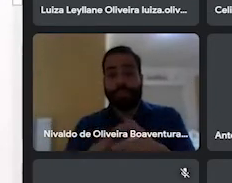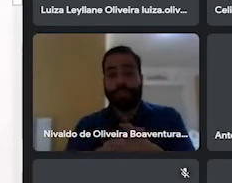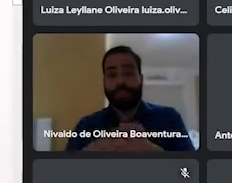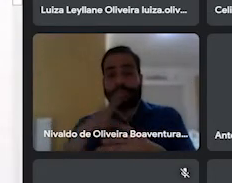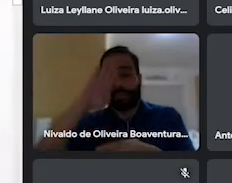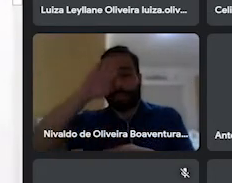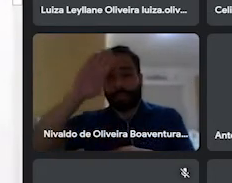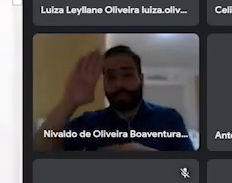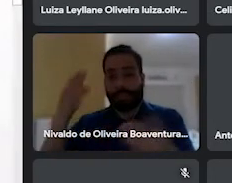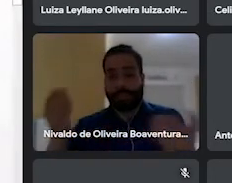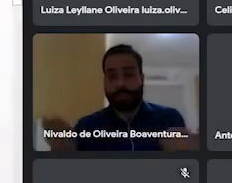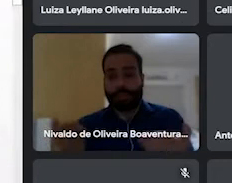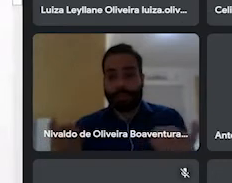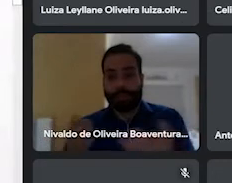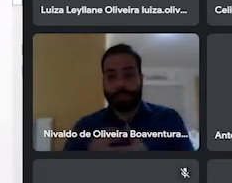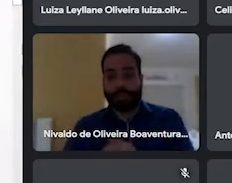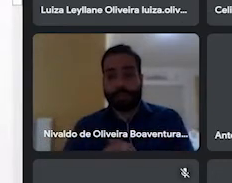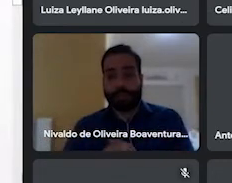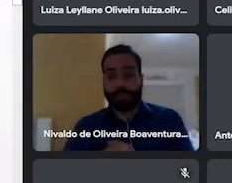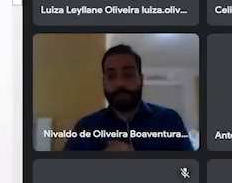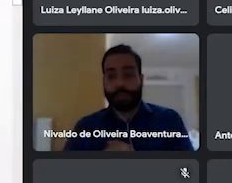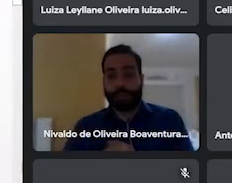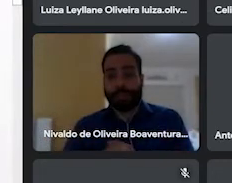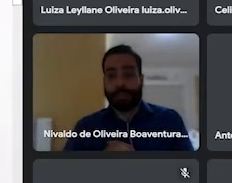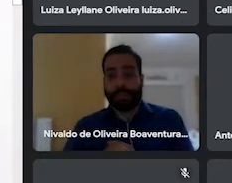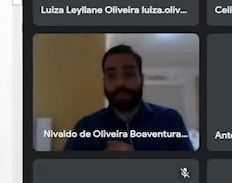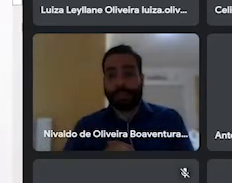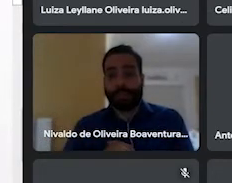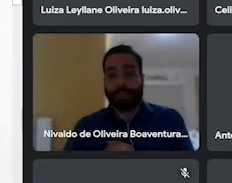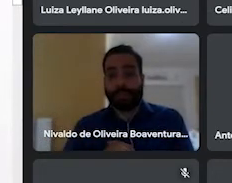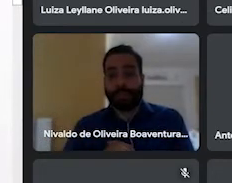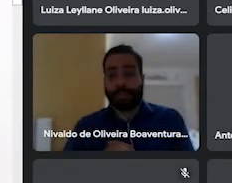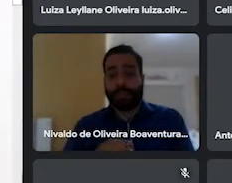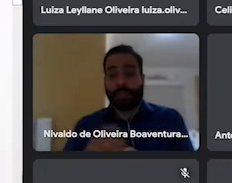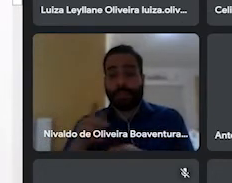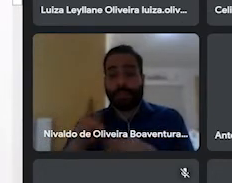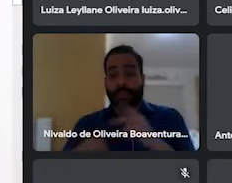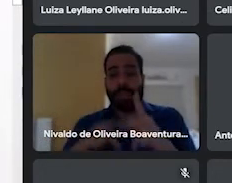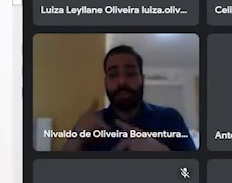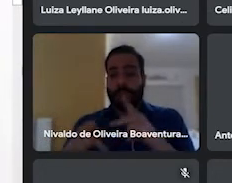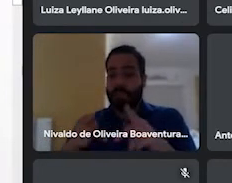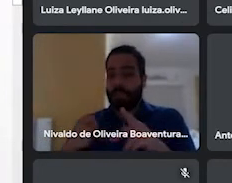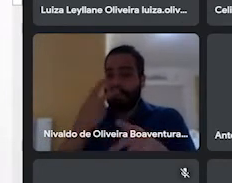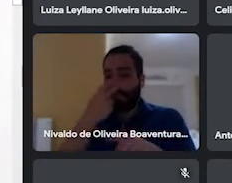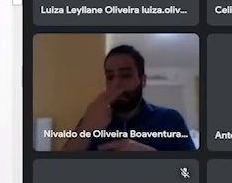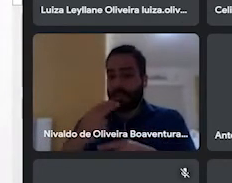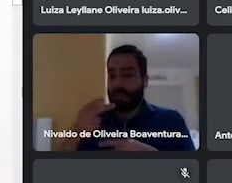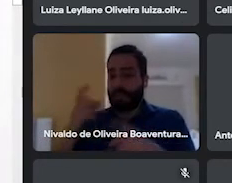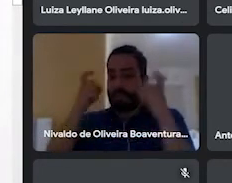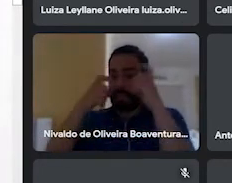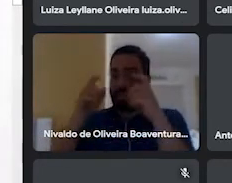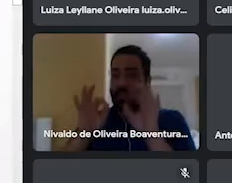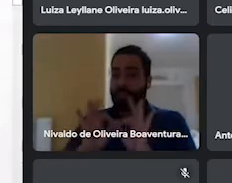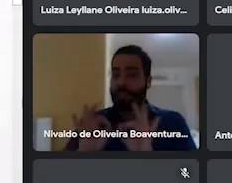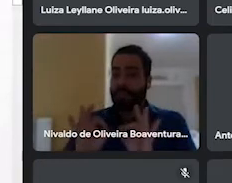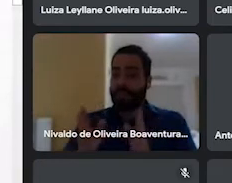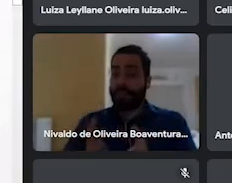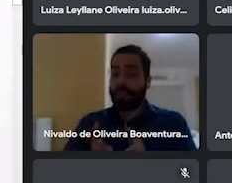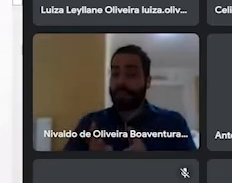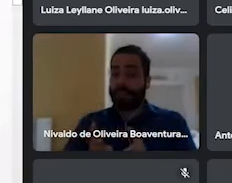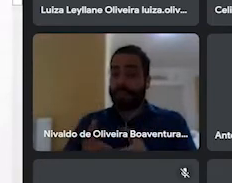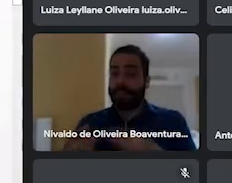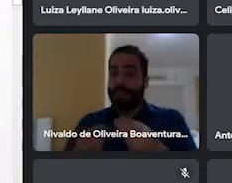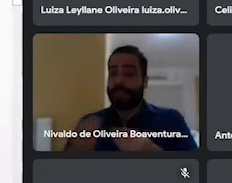hoje muitas pessoas não dão importância nenhuma, que é a área de